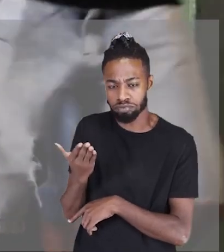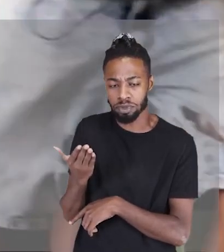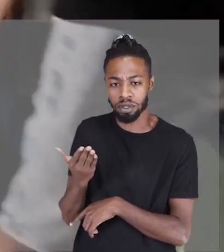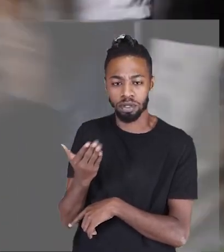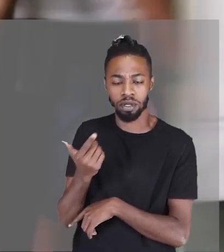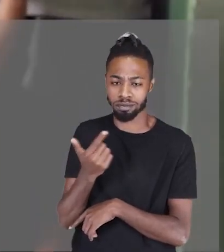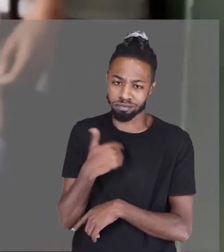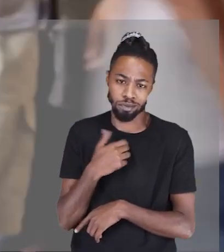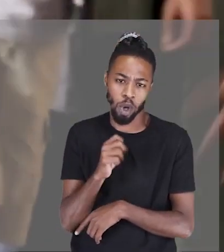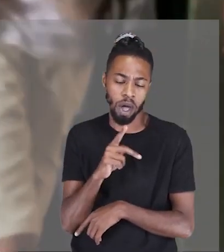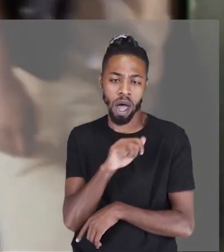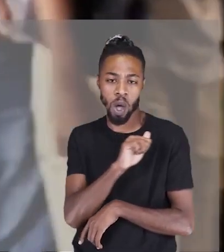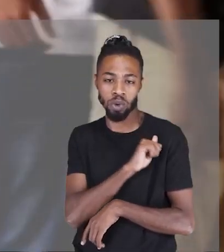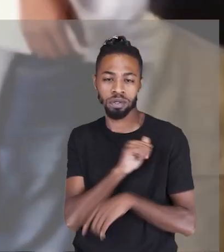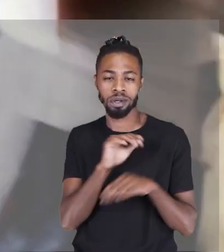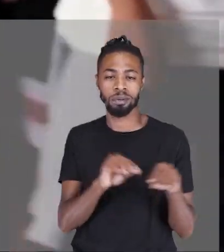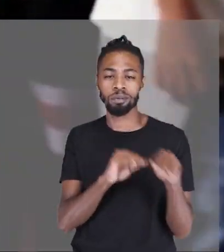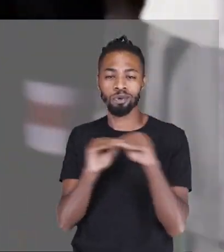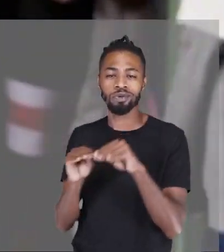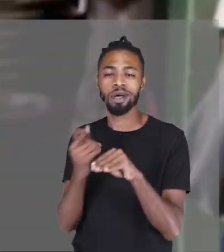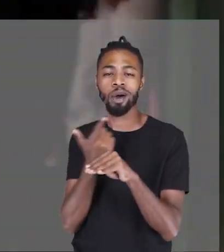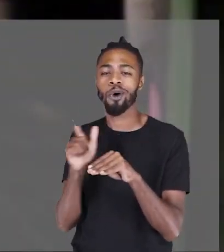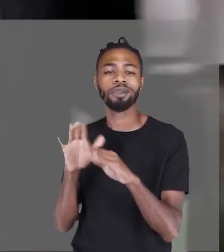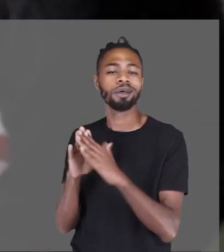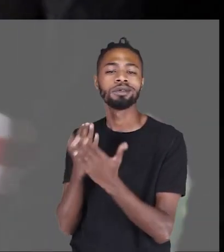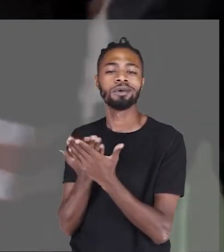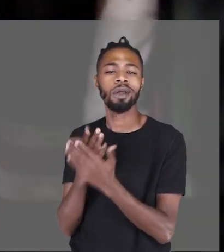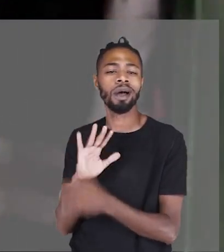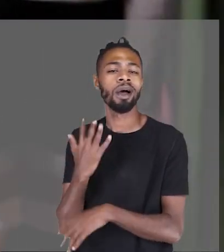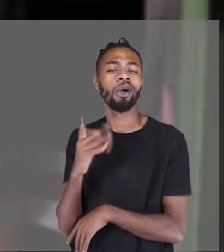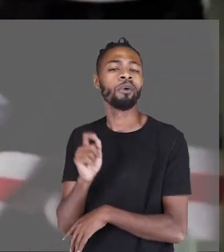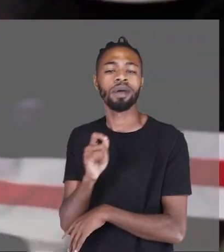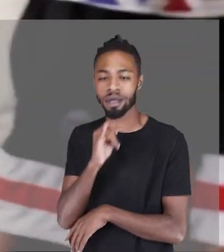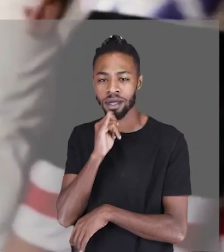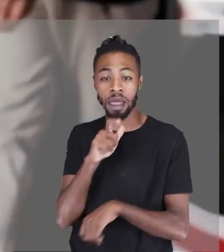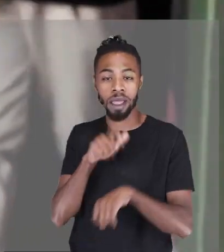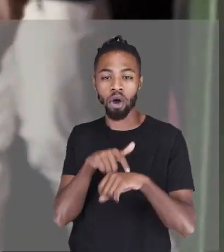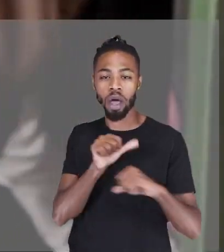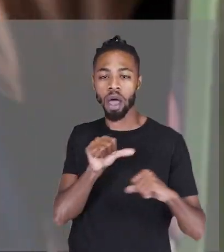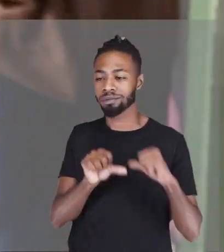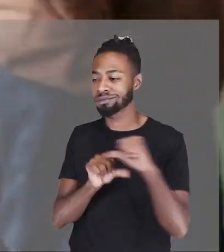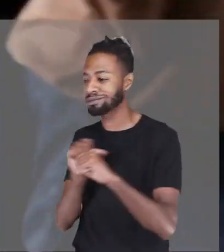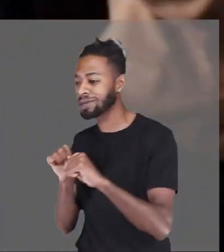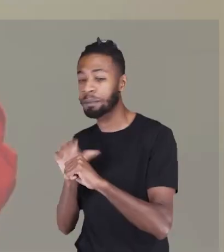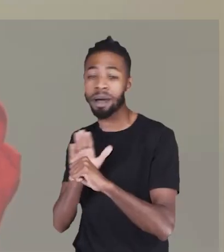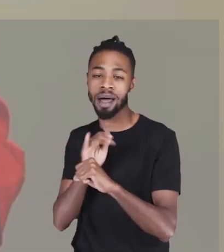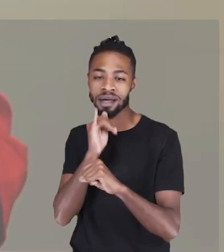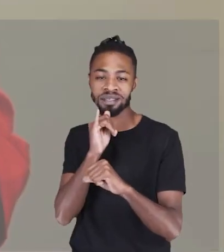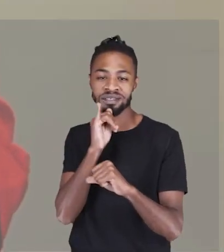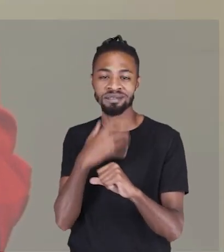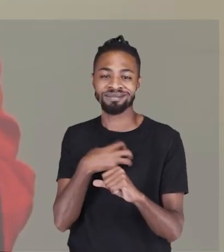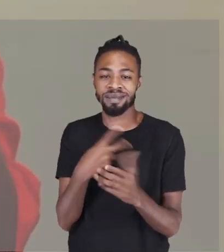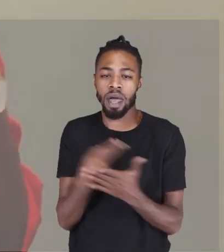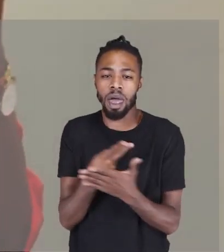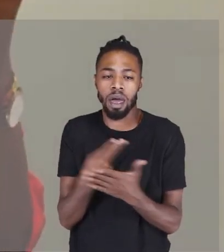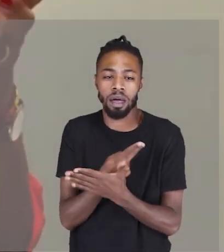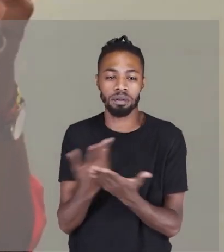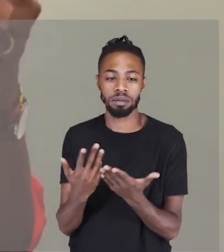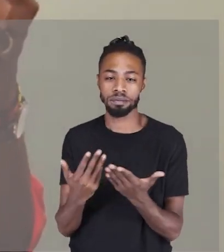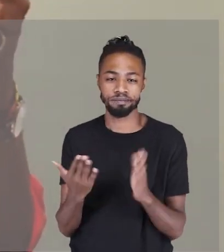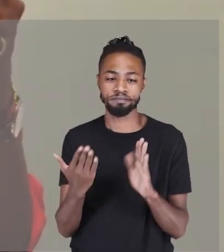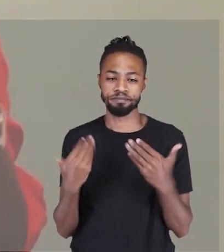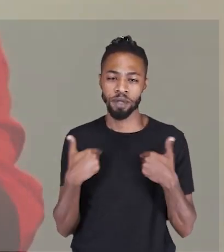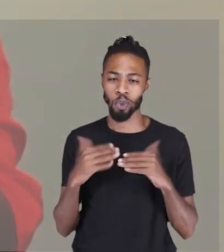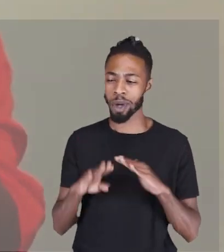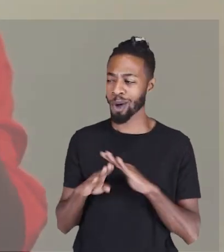o equipamento é preparado para as experiências dessa faixa etária, e vai para uma outra escola. Acontece